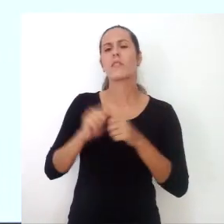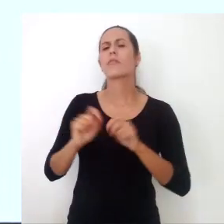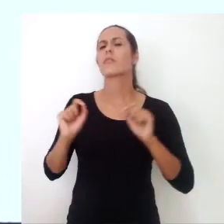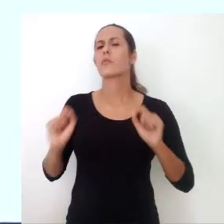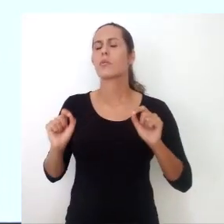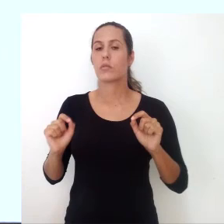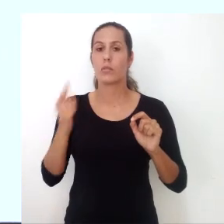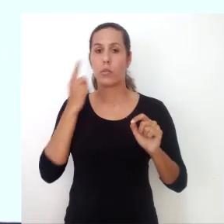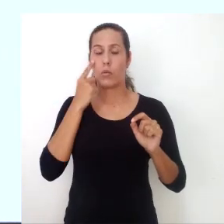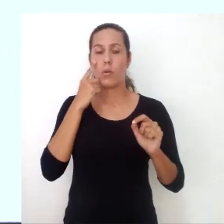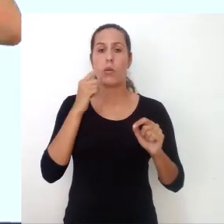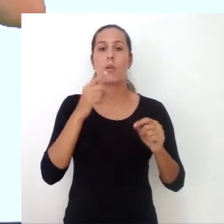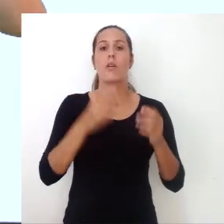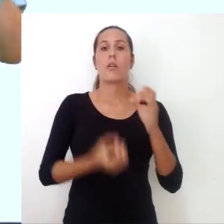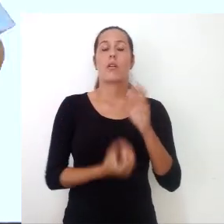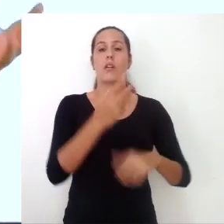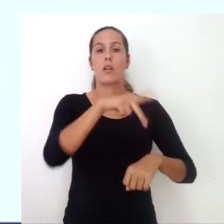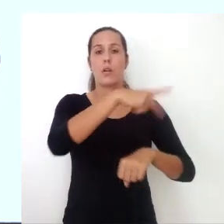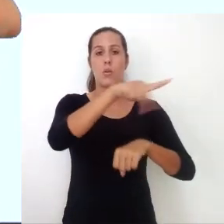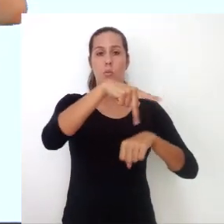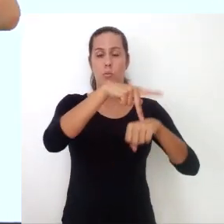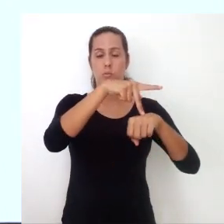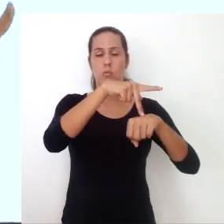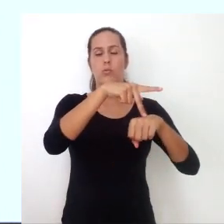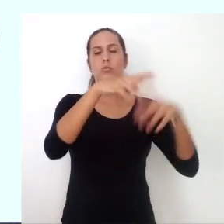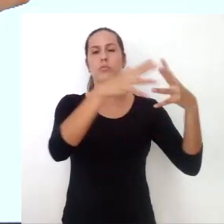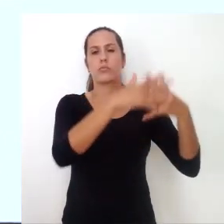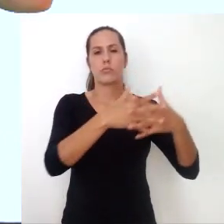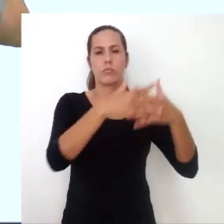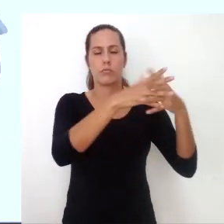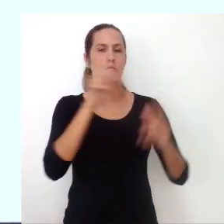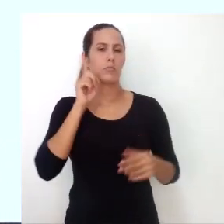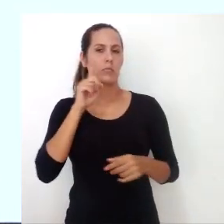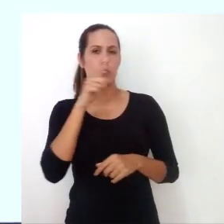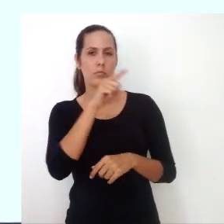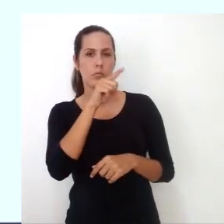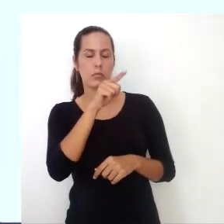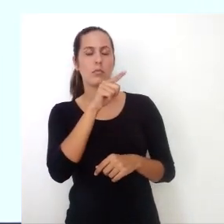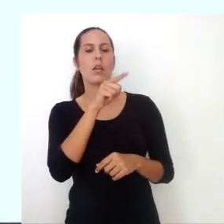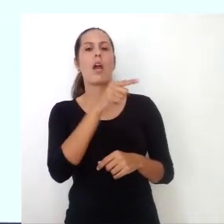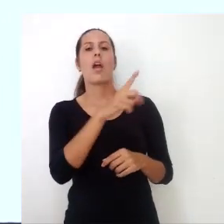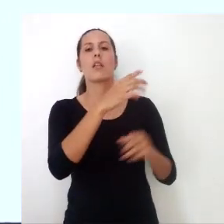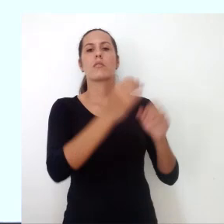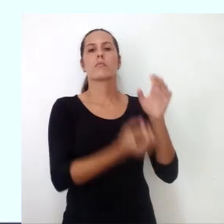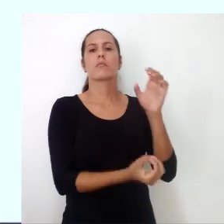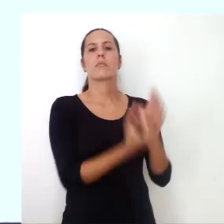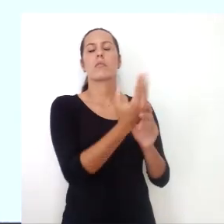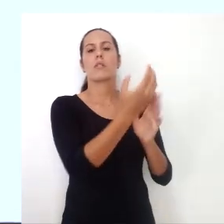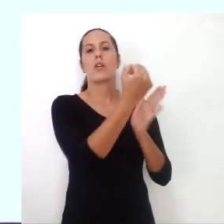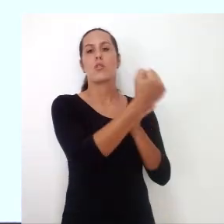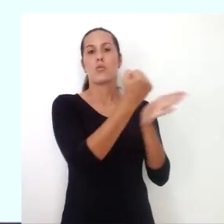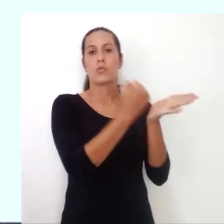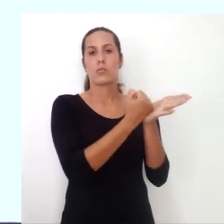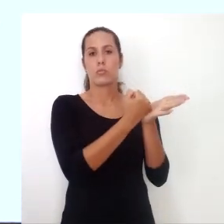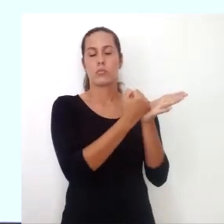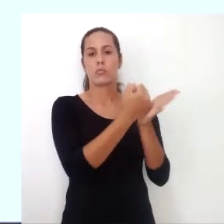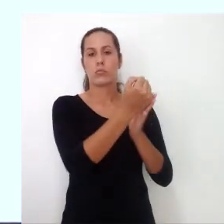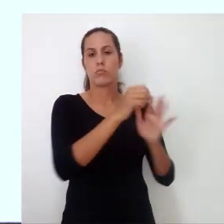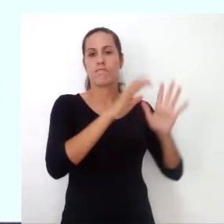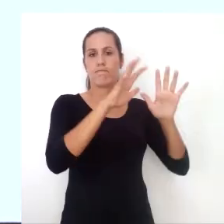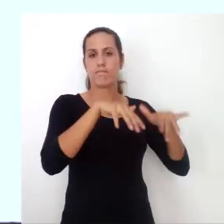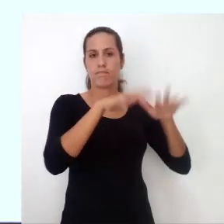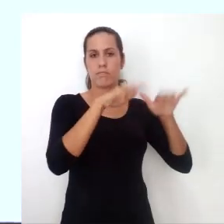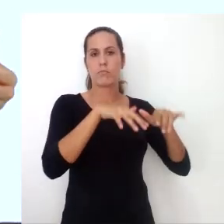Nações Unidas, certo? Construíram, arquitetaram, teceram esse documento porque estavam